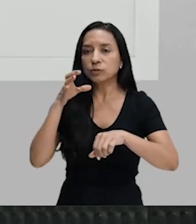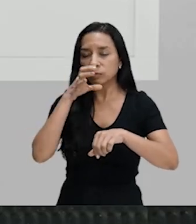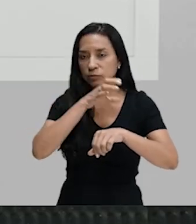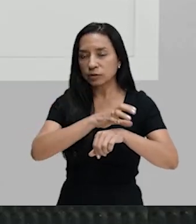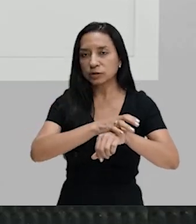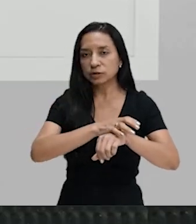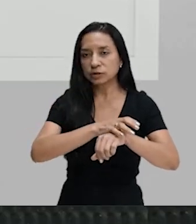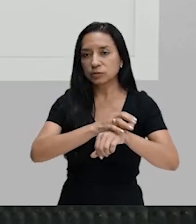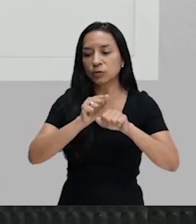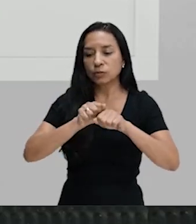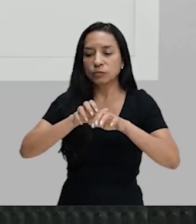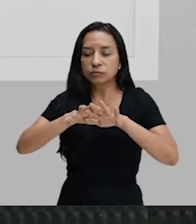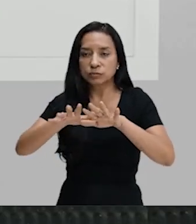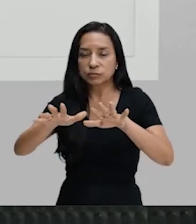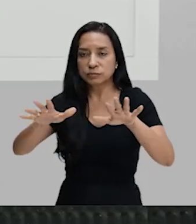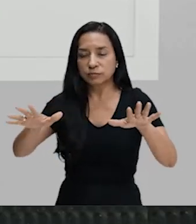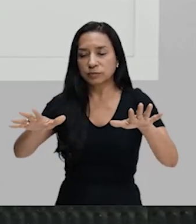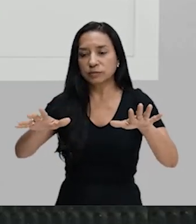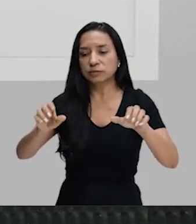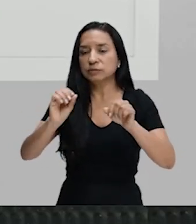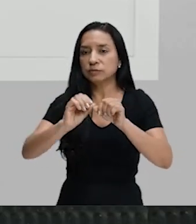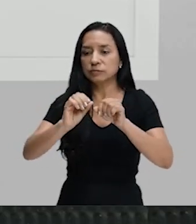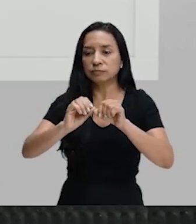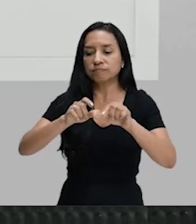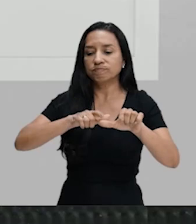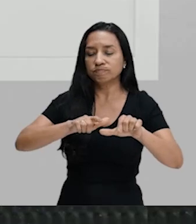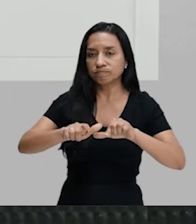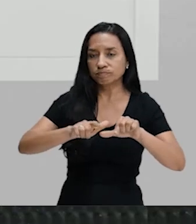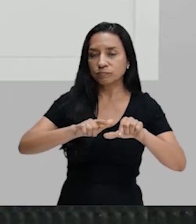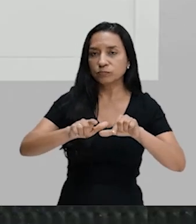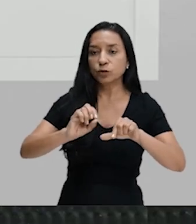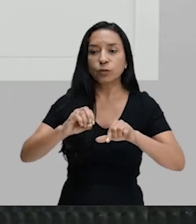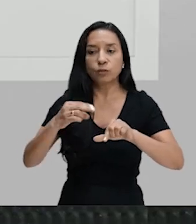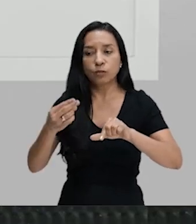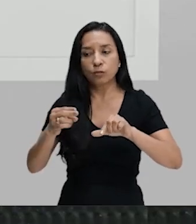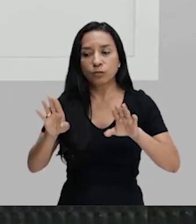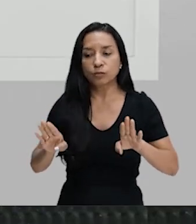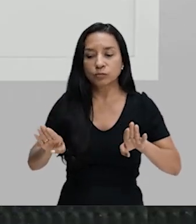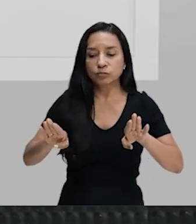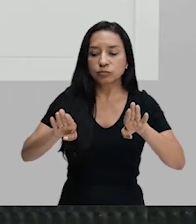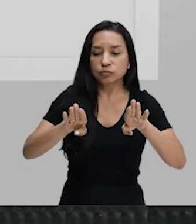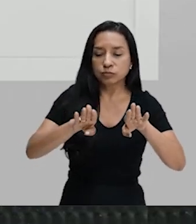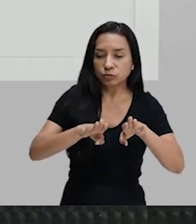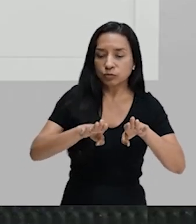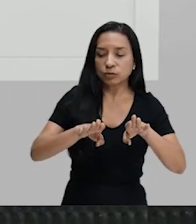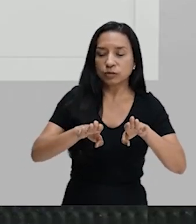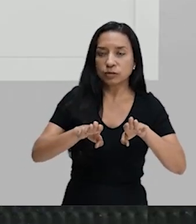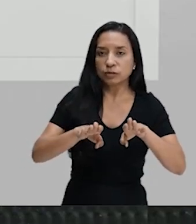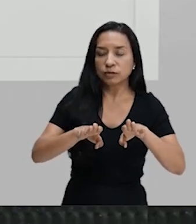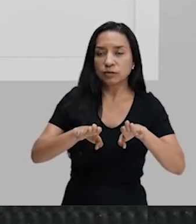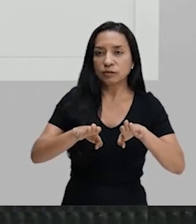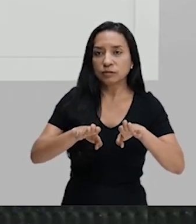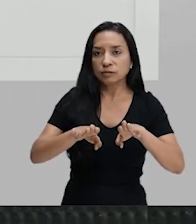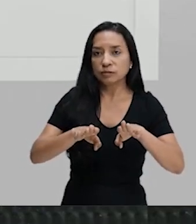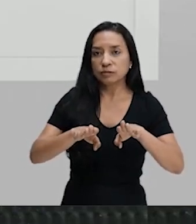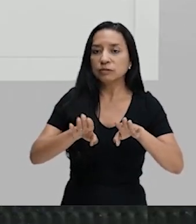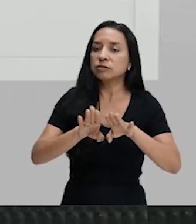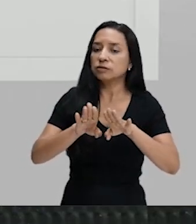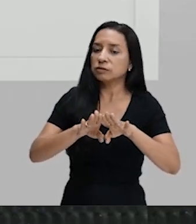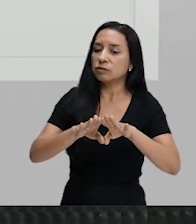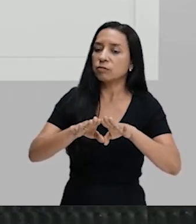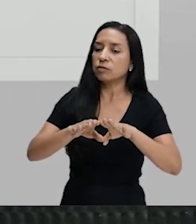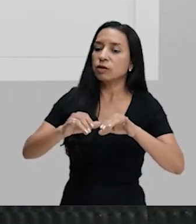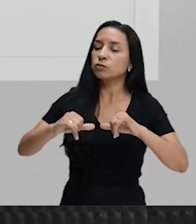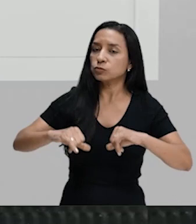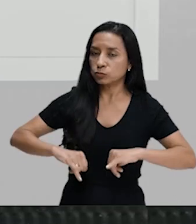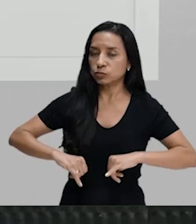no momento que ele se expande, ele realiza trabalho, ou quando ele se contrai, quando ele sofre uma compressão, ele sofre trabalho.